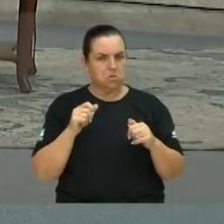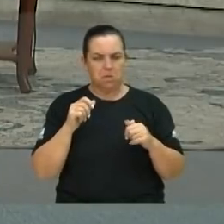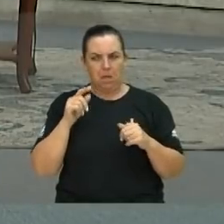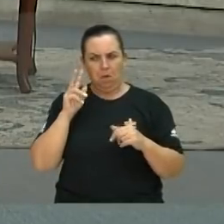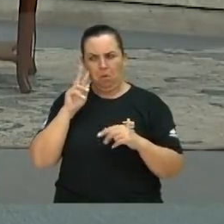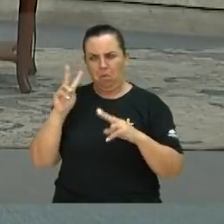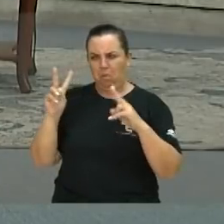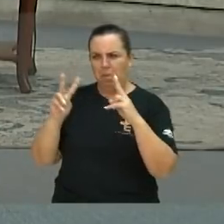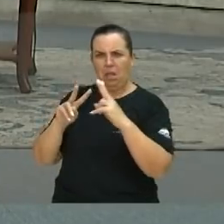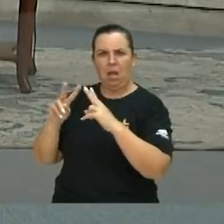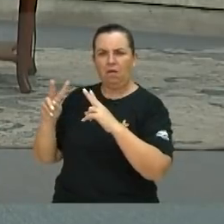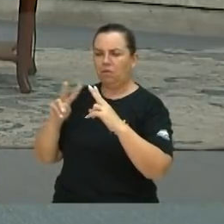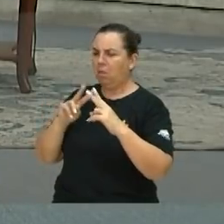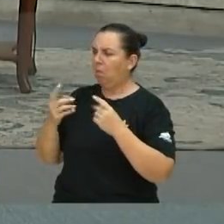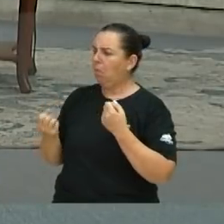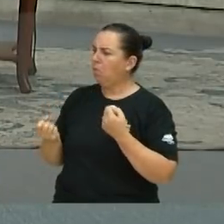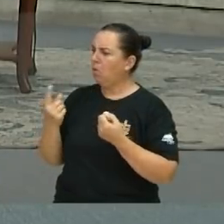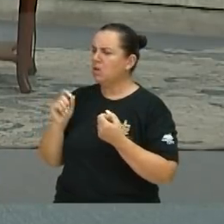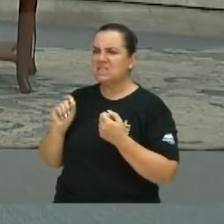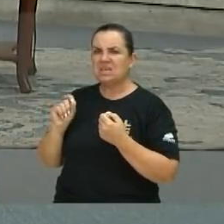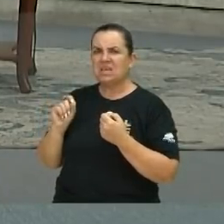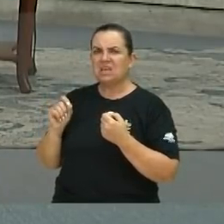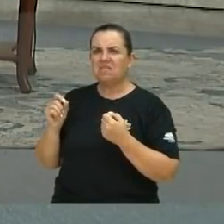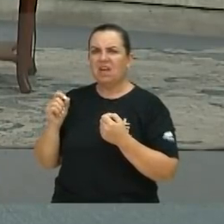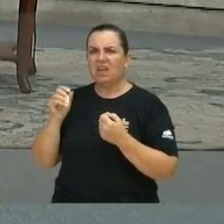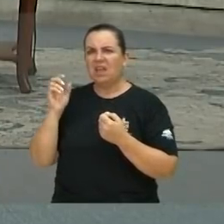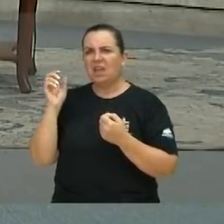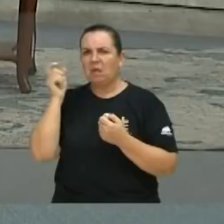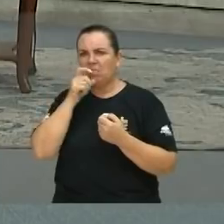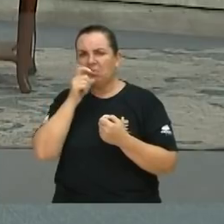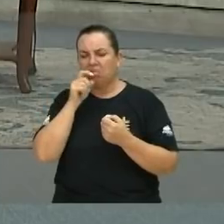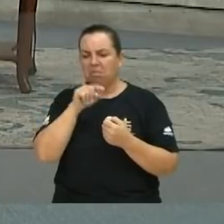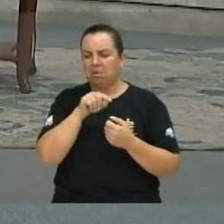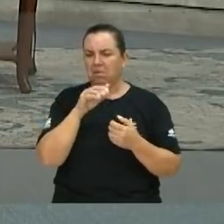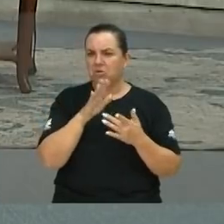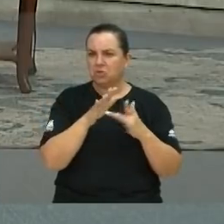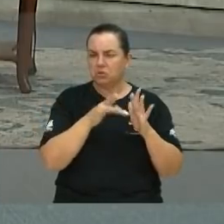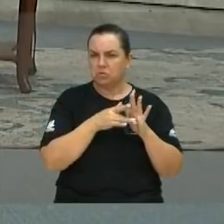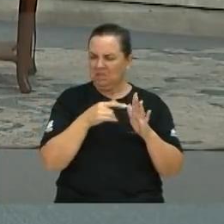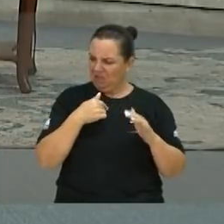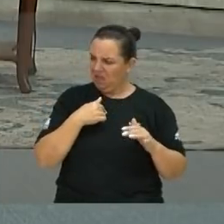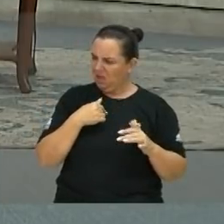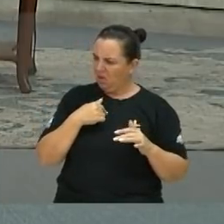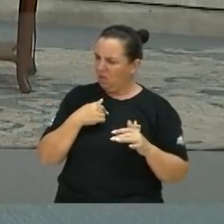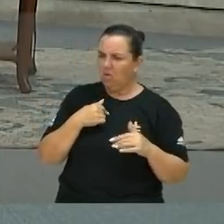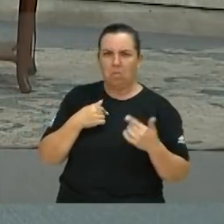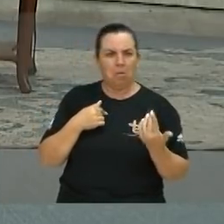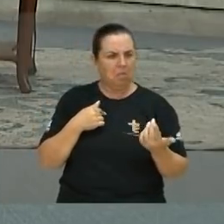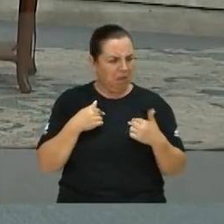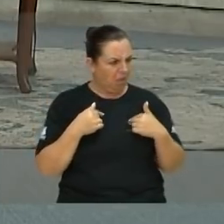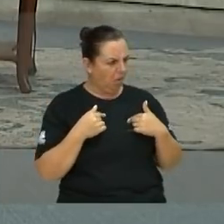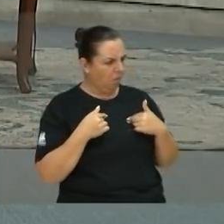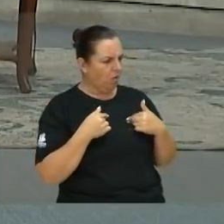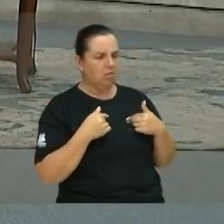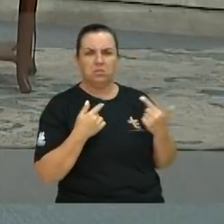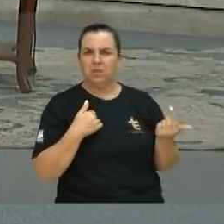olhavam sim quem é que vai trair um acaso serei eu